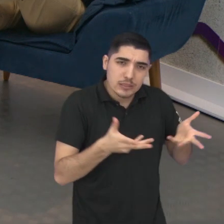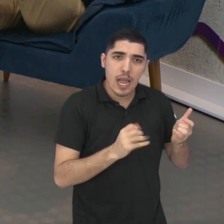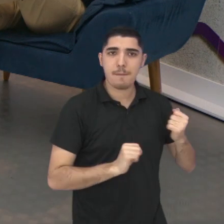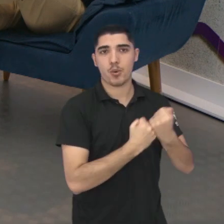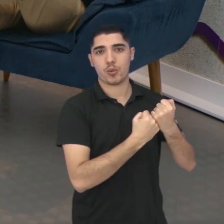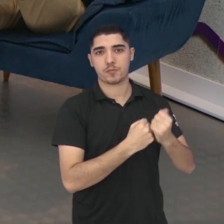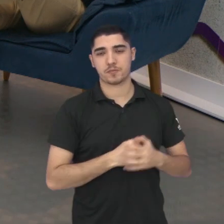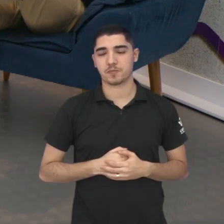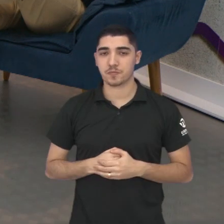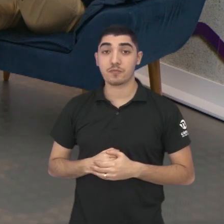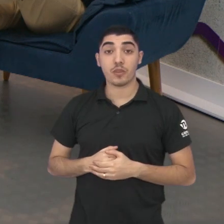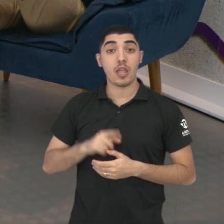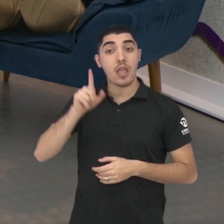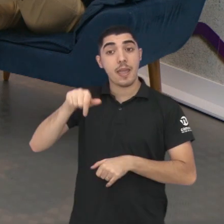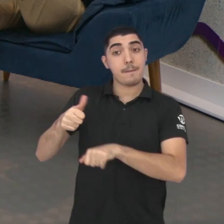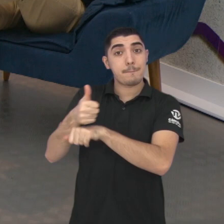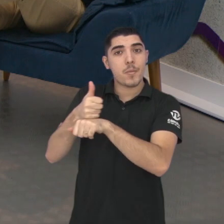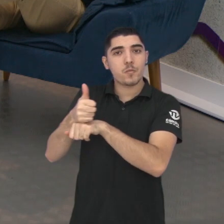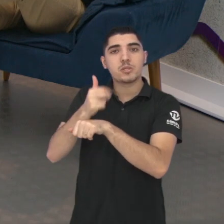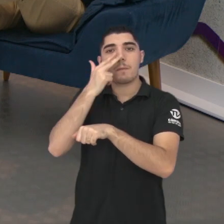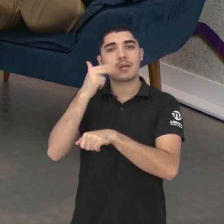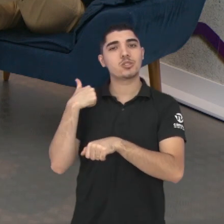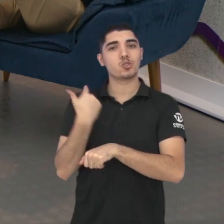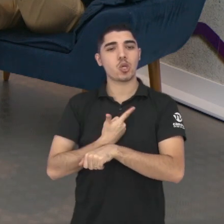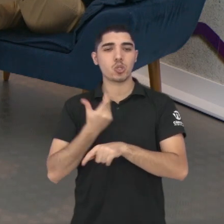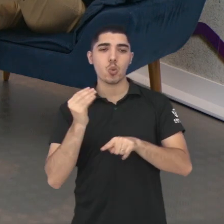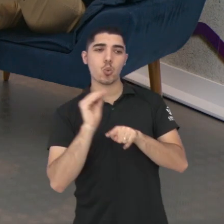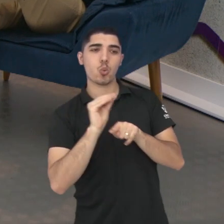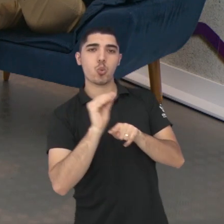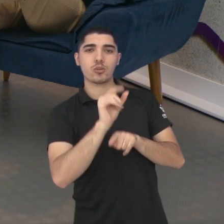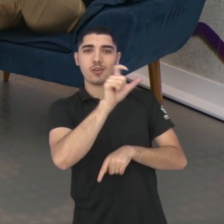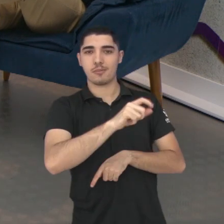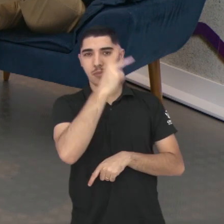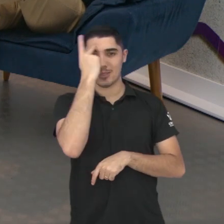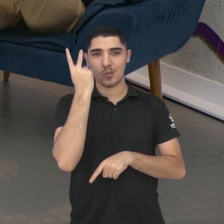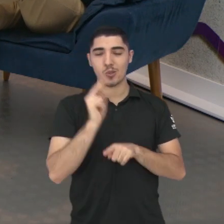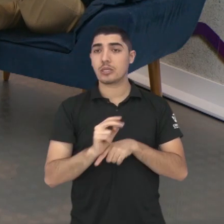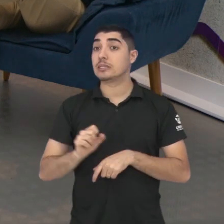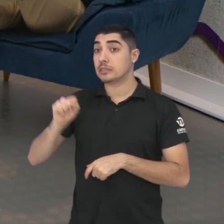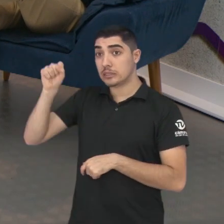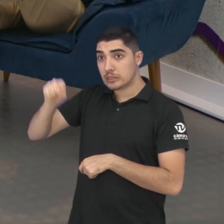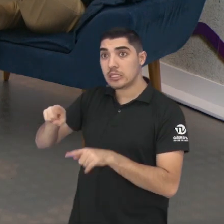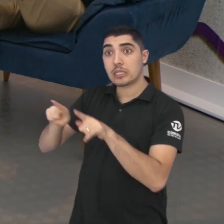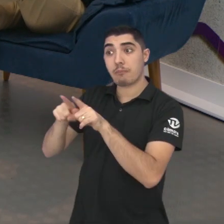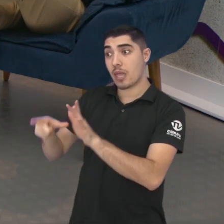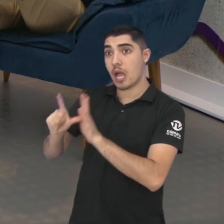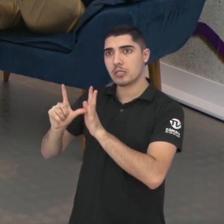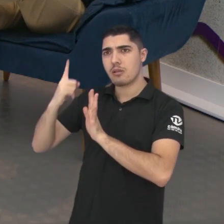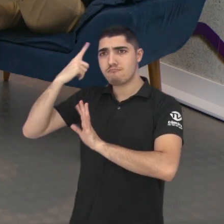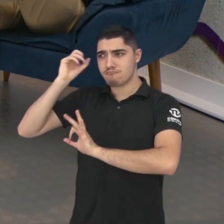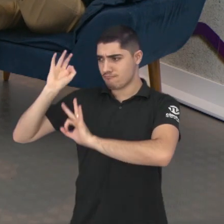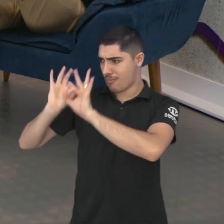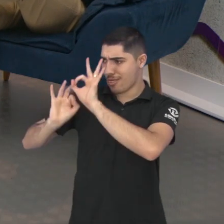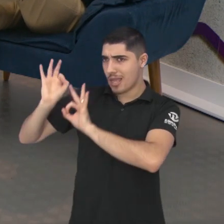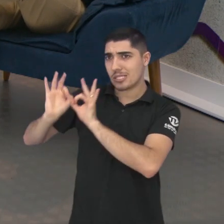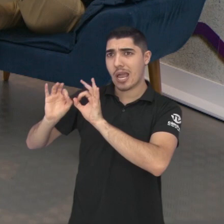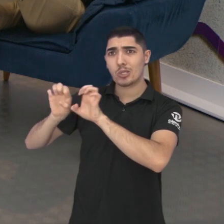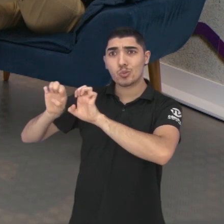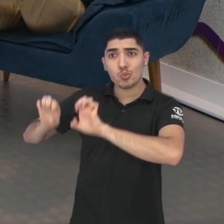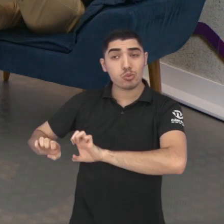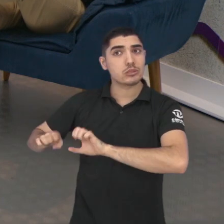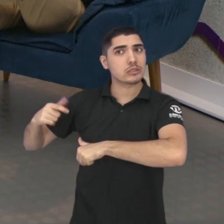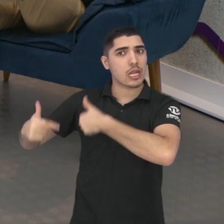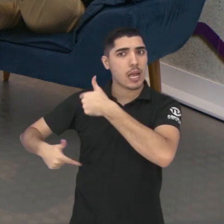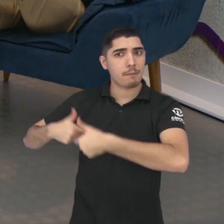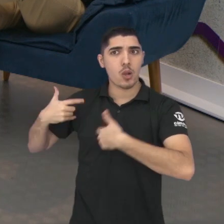favor disso. Você acaba sendo uma profissão que você cuida das pessoas. Sim, também. Além de planejar toda essa estrutura, né? Exatamente. Porque é